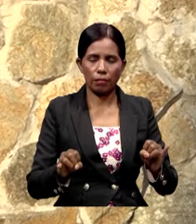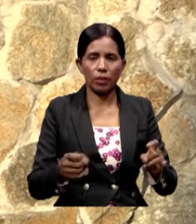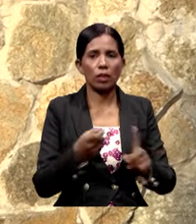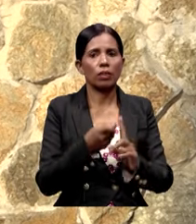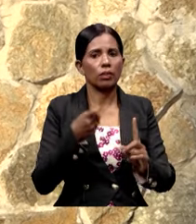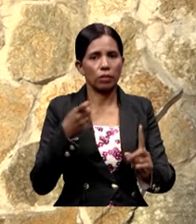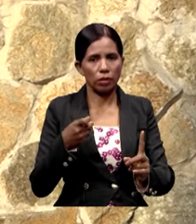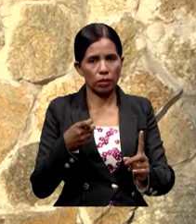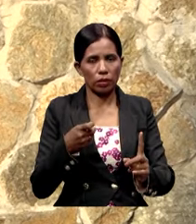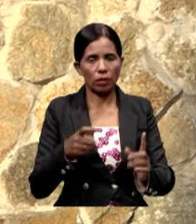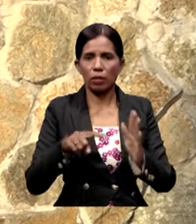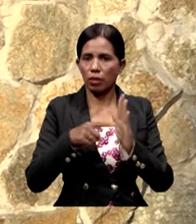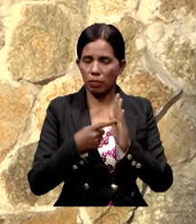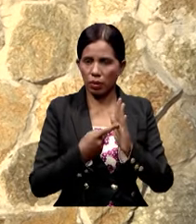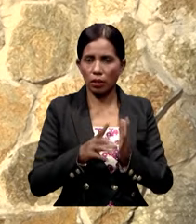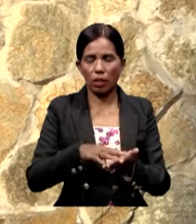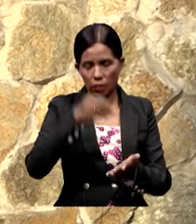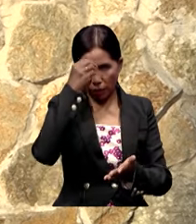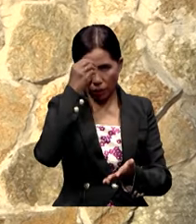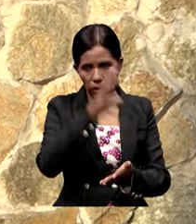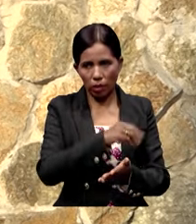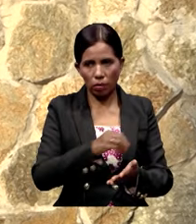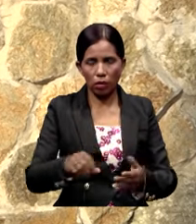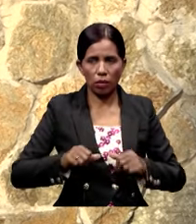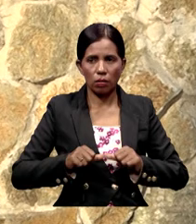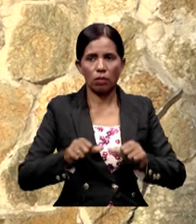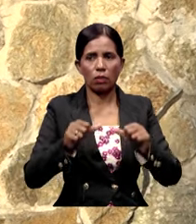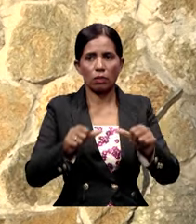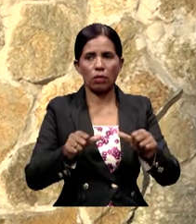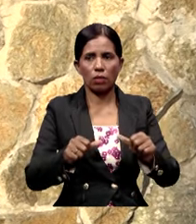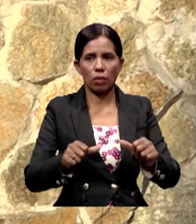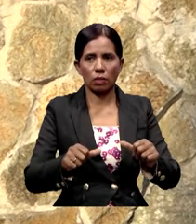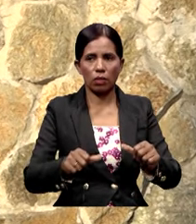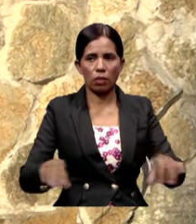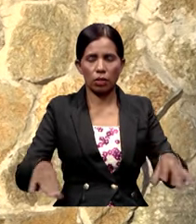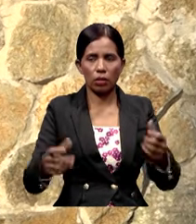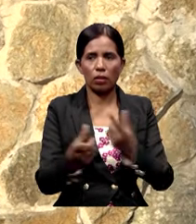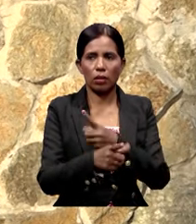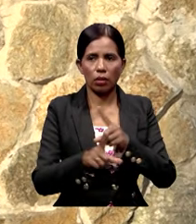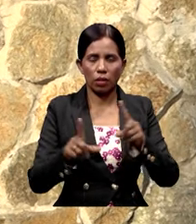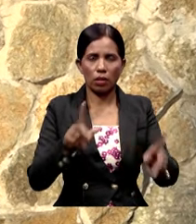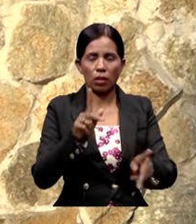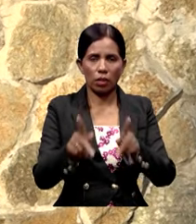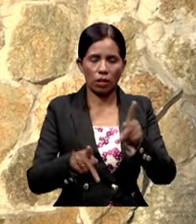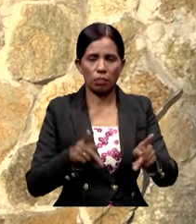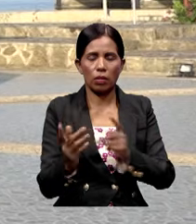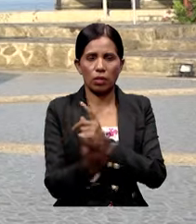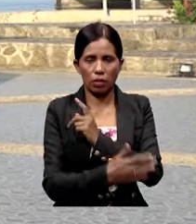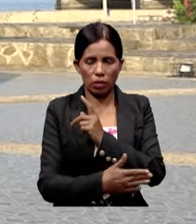husi hahu aprende no continua luta ba liberta povo dobeng